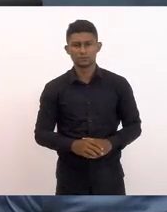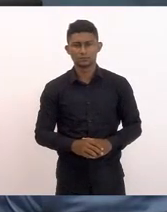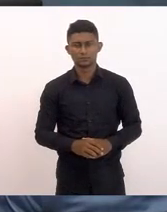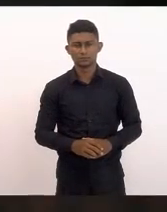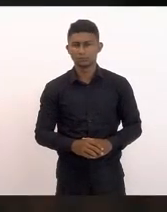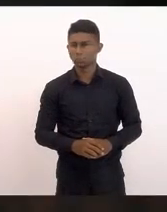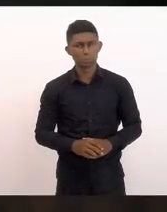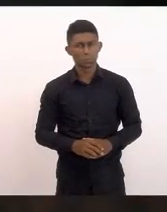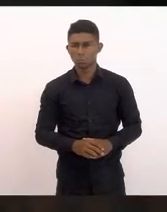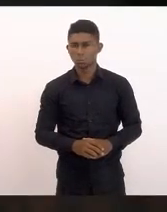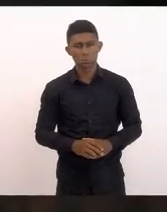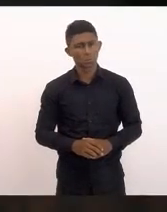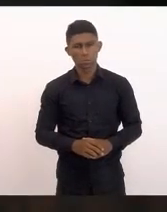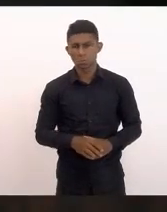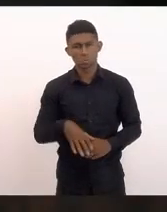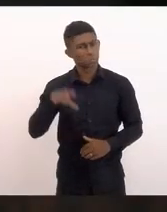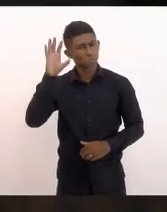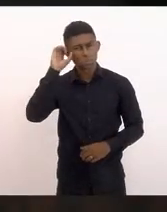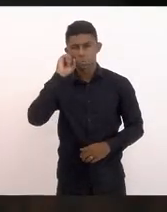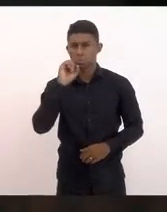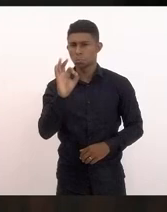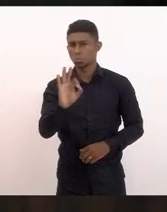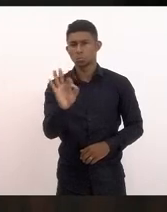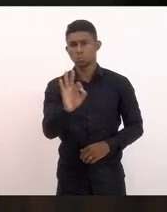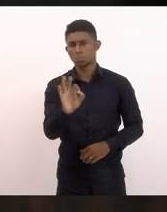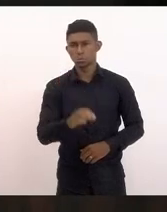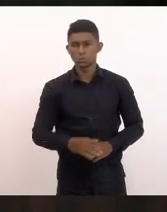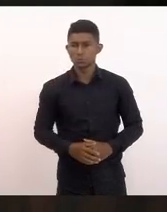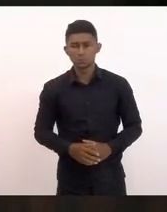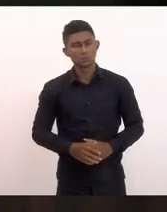Não está chegando o som, Mink.